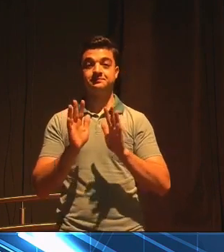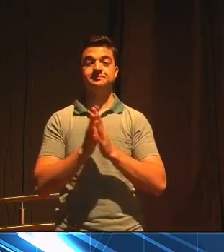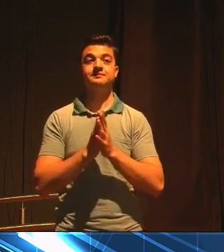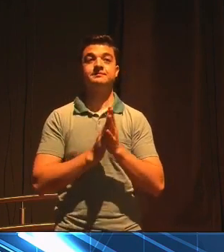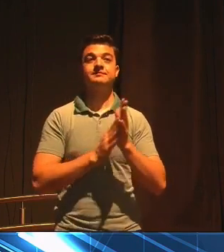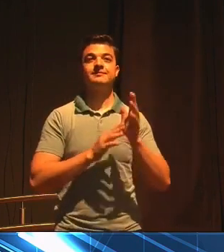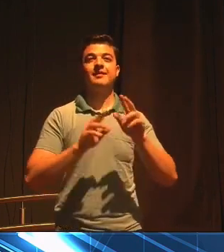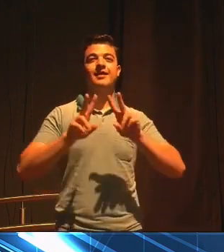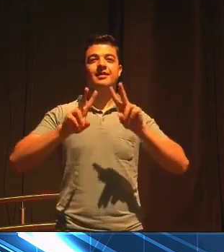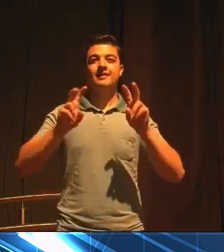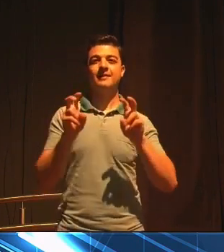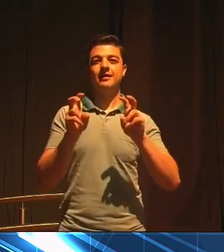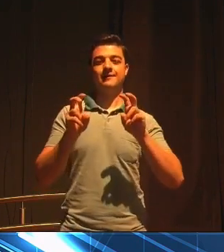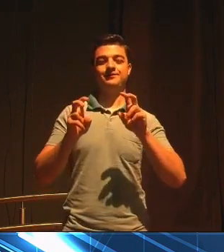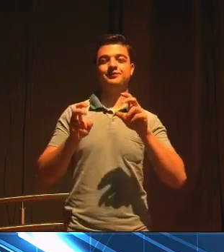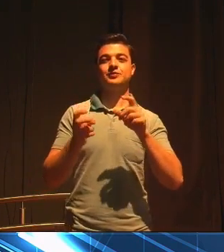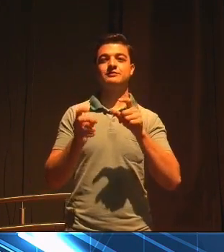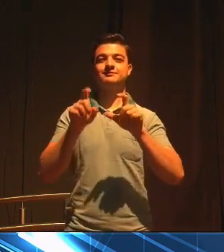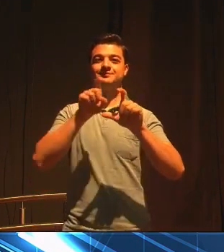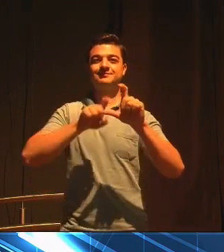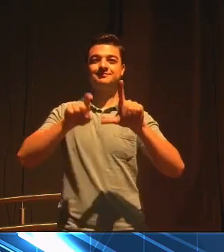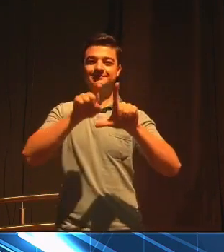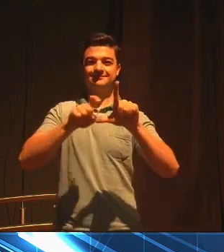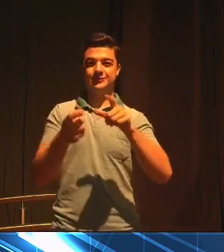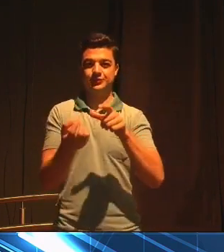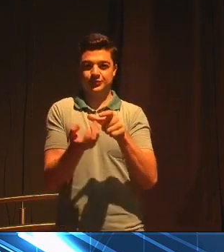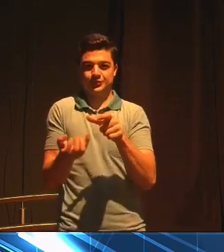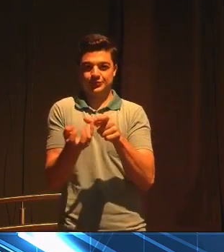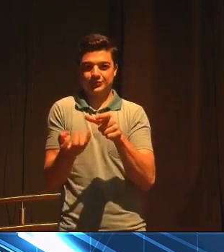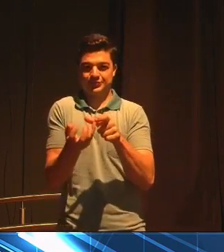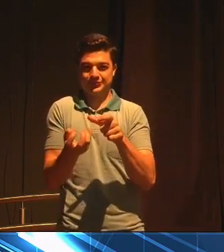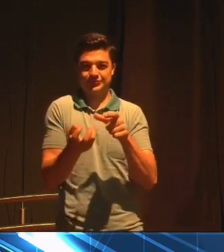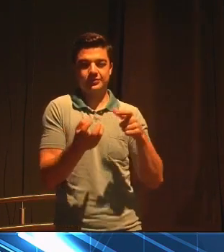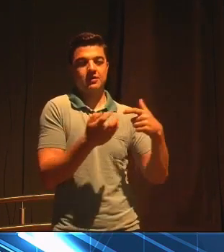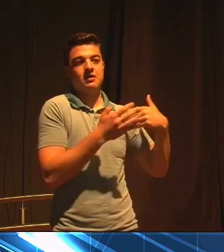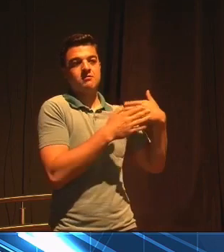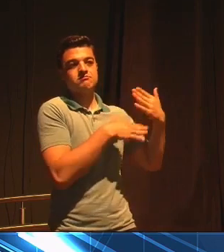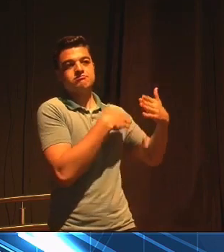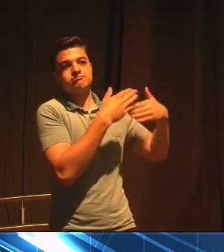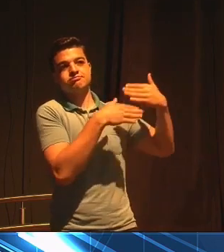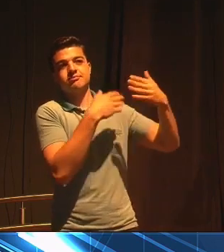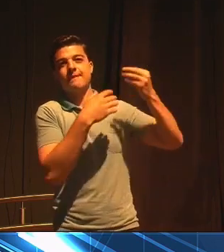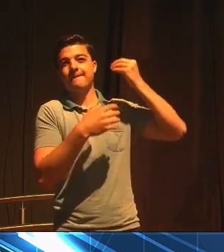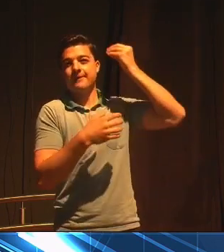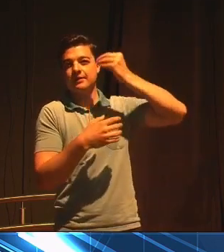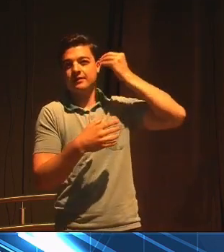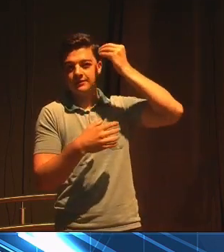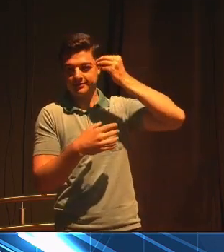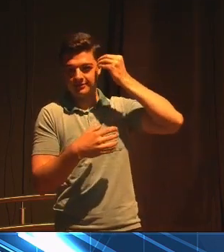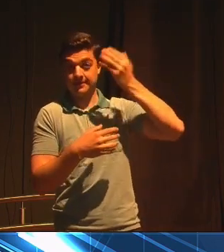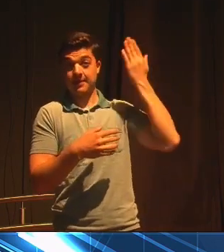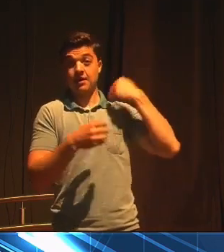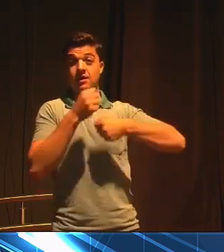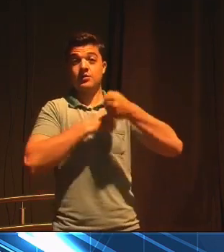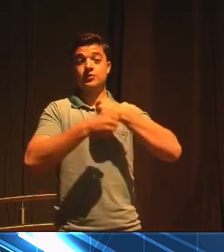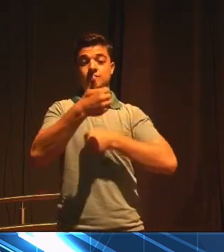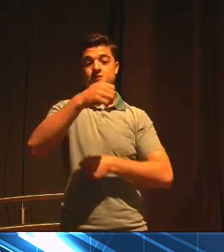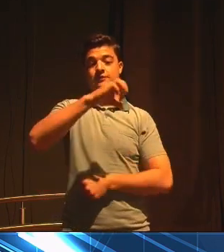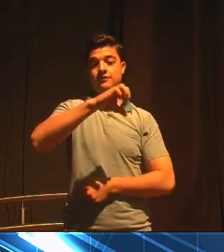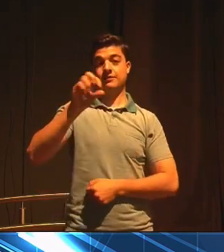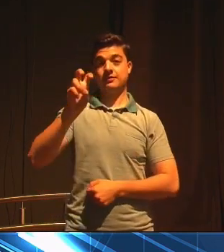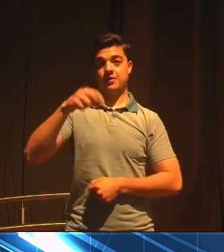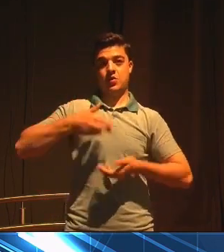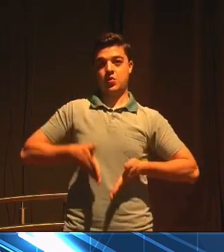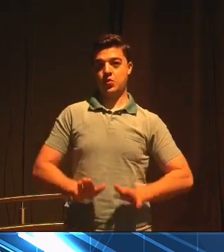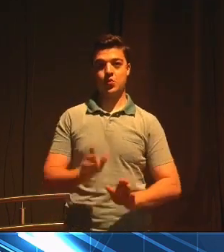no digital. E aí, começando ali em 95, eu vou falar bem a verdade para vocês, eu não era nem nascida.